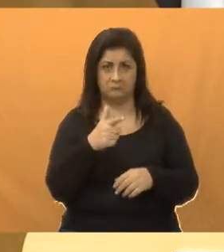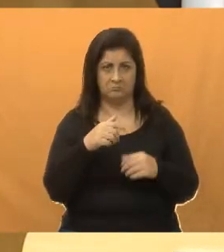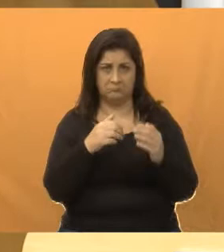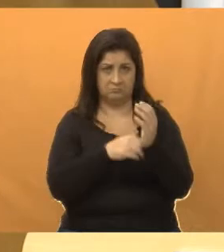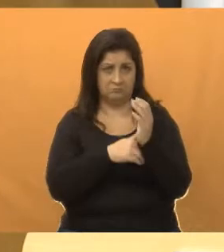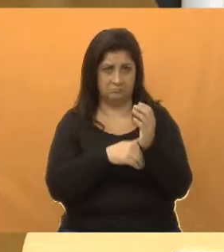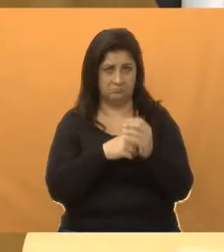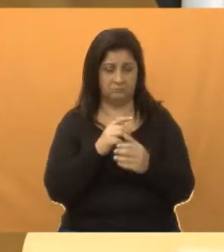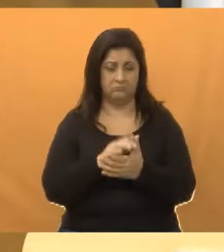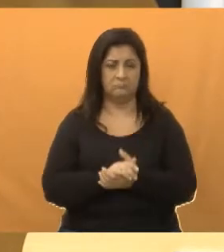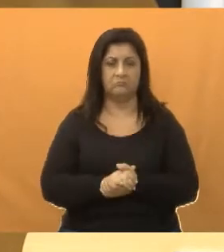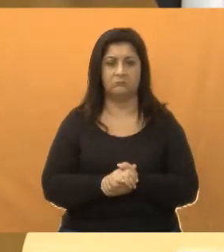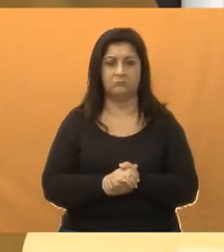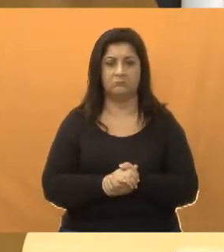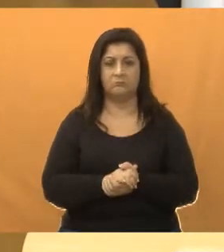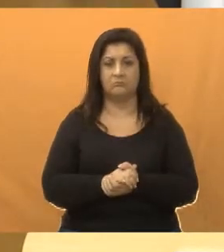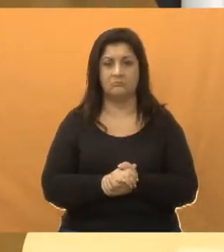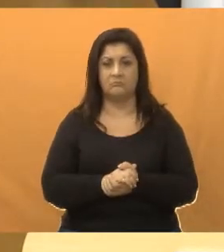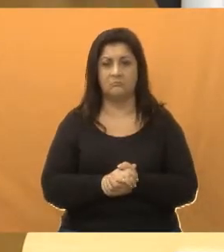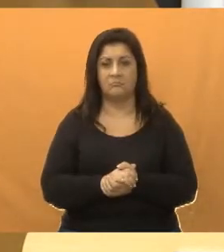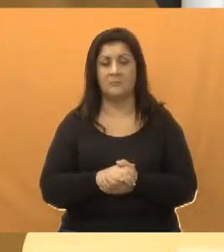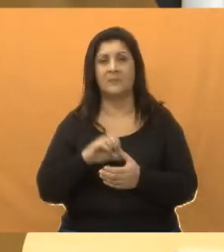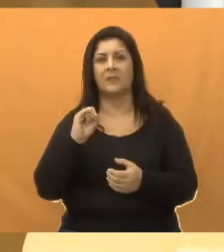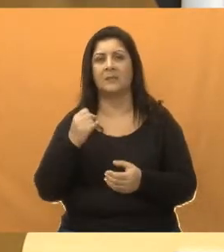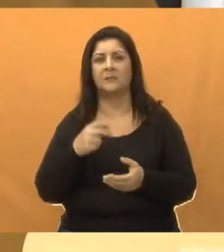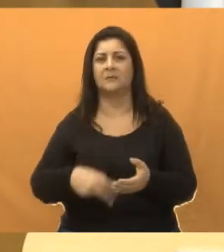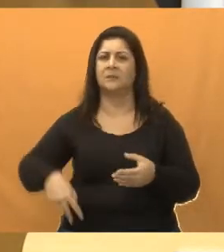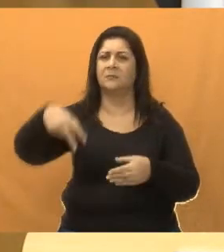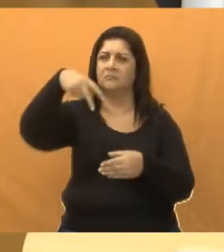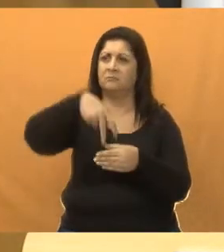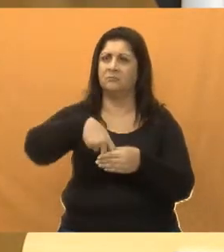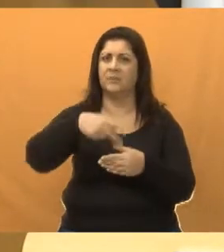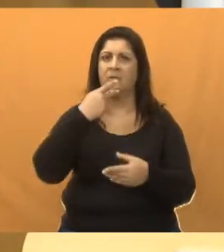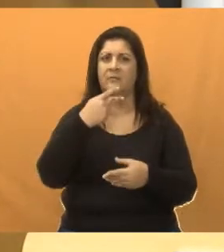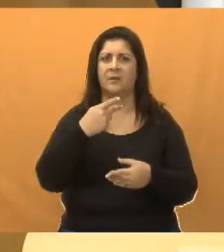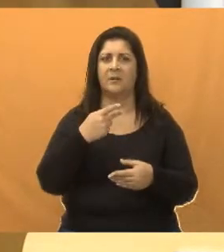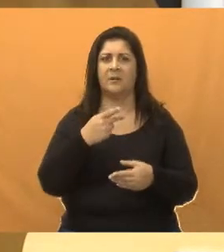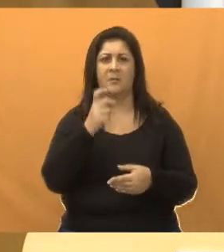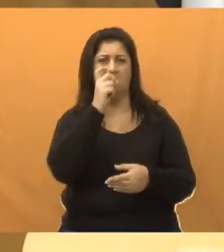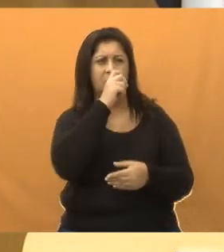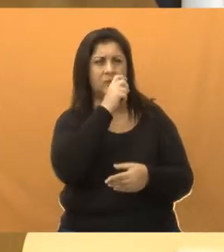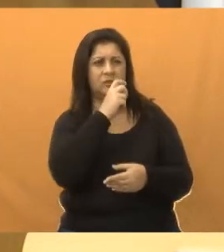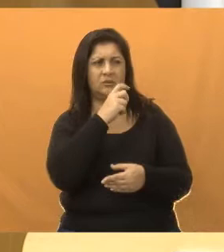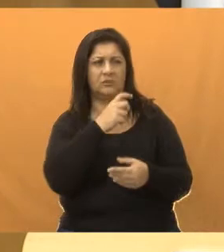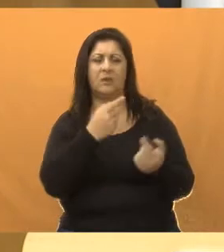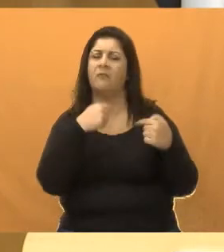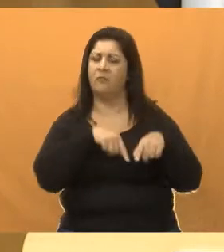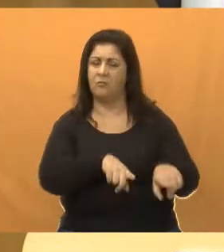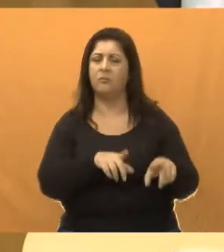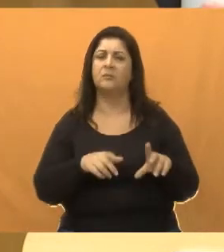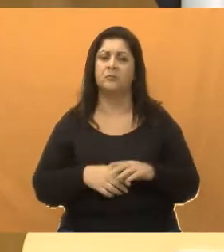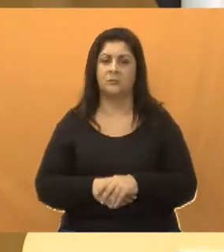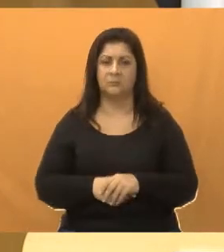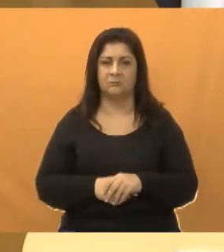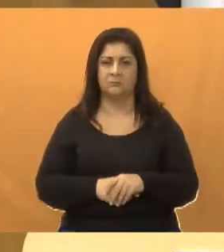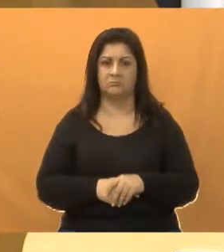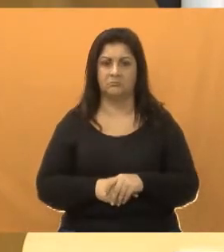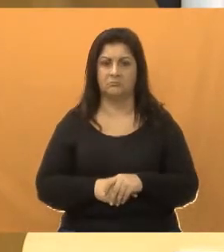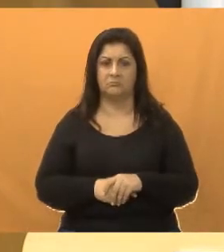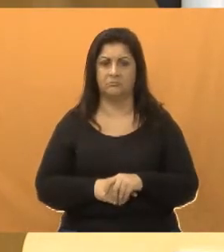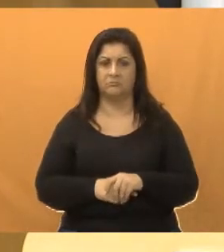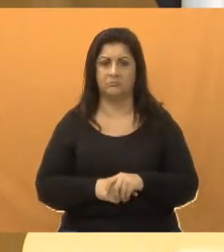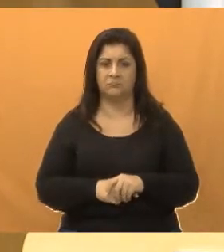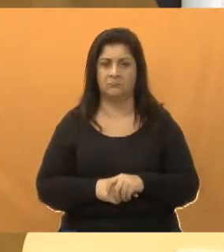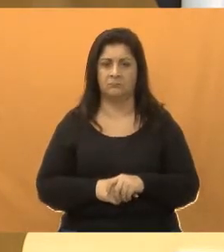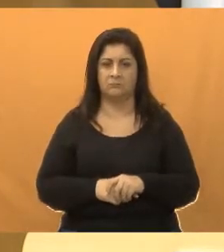né? Agora, quando alguém sobe aqui e fala uma coisa que não é verdade, eu vou rebater. E aí, meu